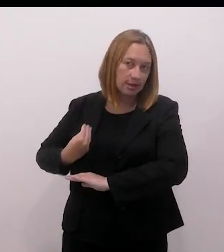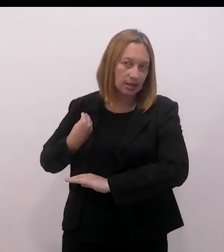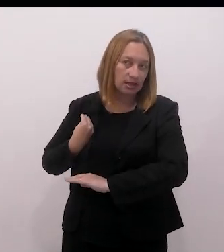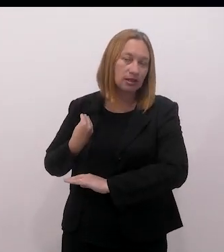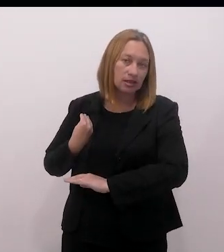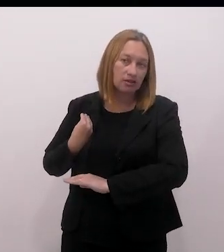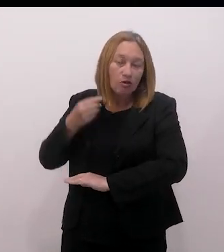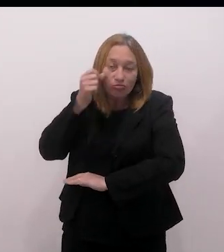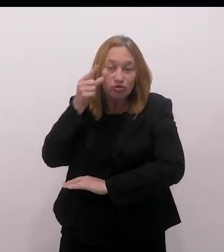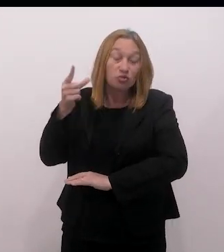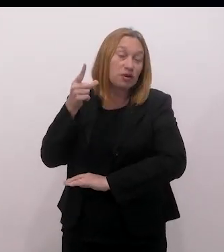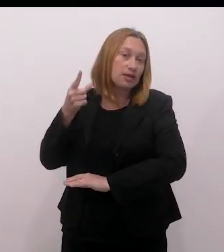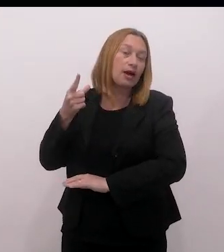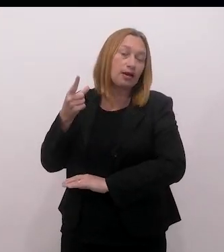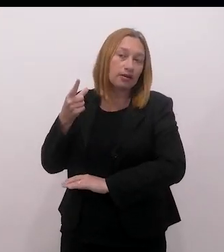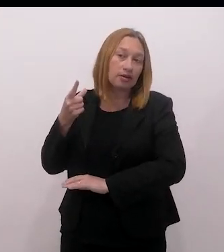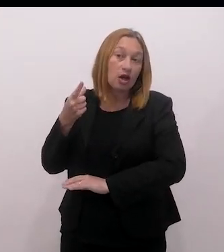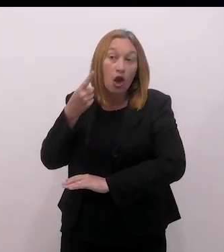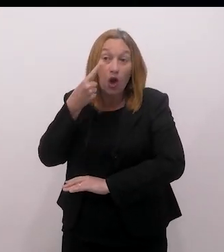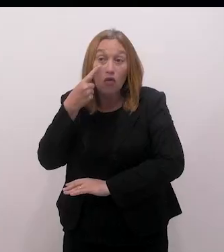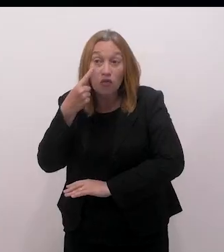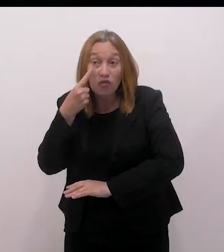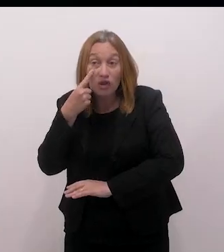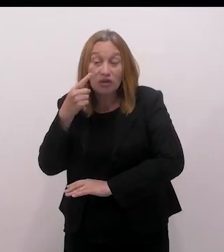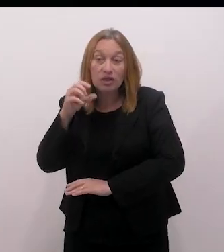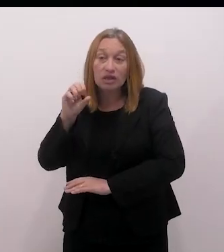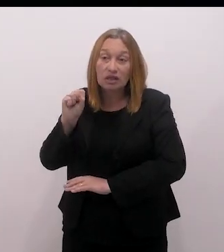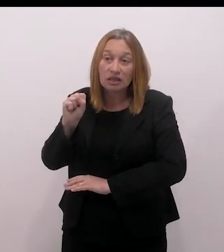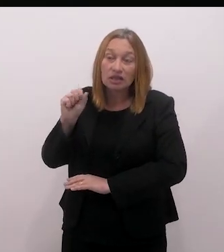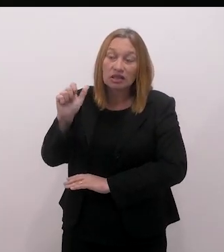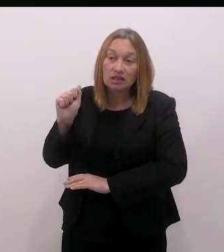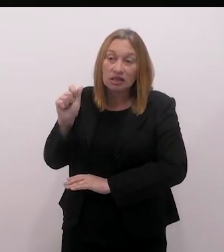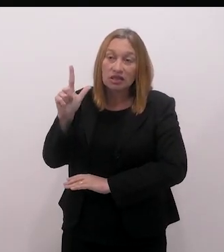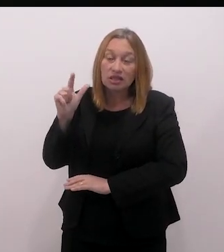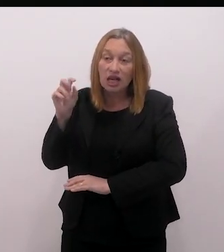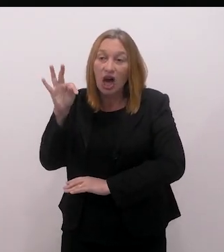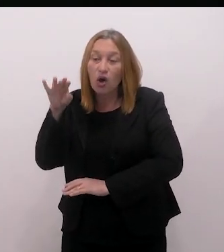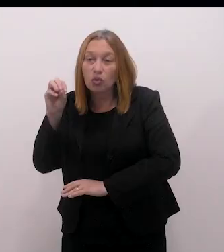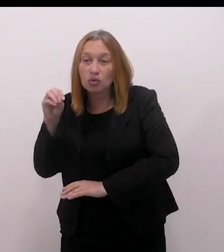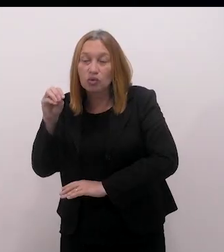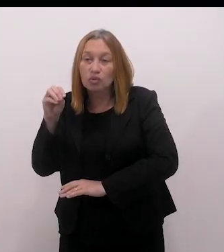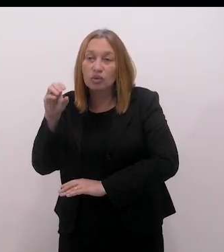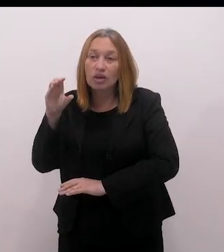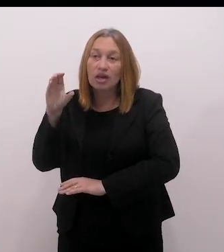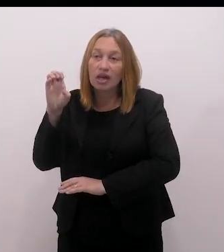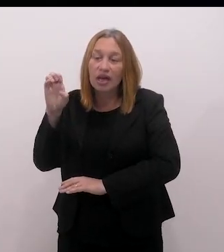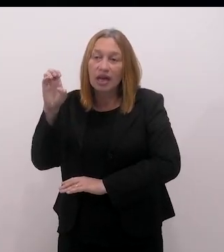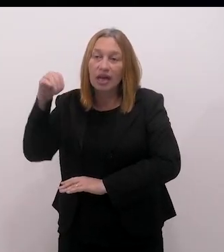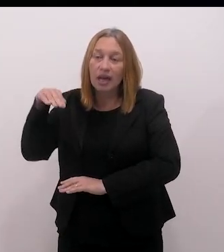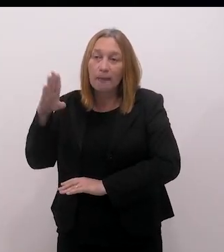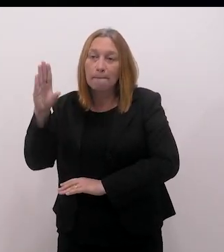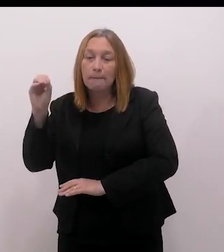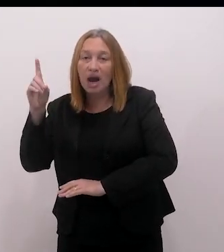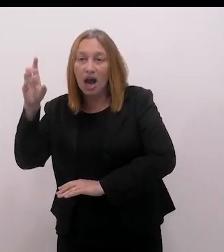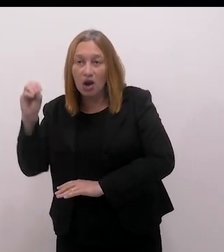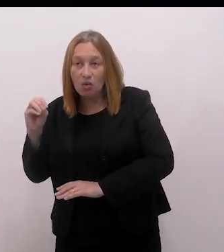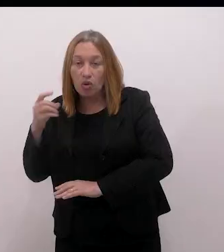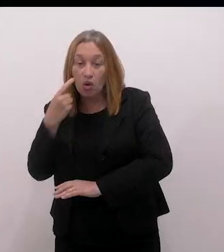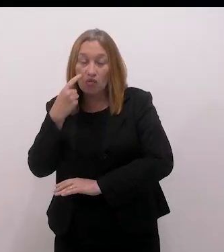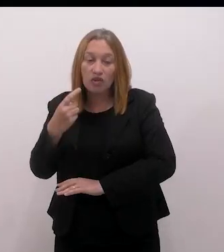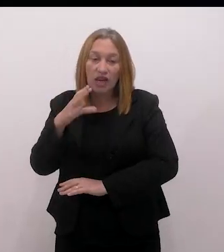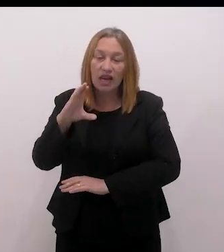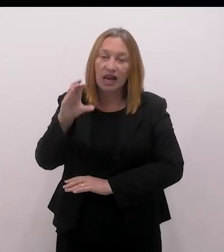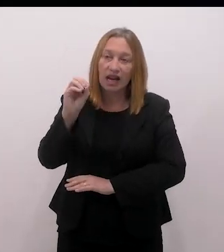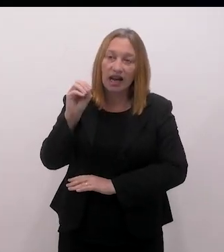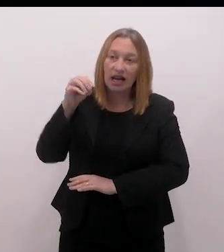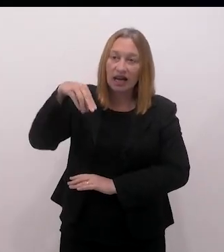meu grande despertar, né? Foi eu vendo os Saltimbancos, aquela montagem famosa do Canecão. Eu criança, já tenho uns